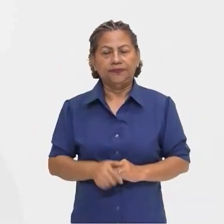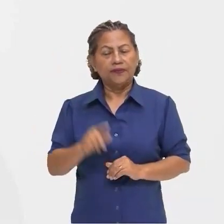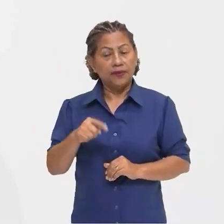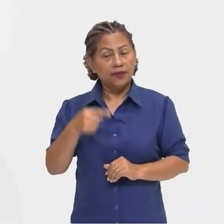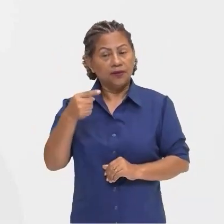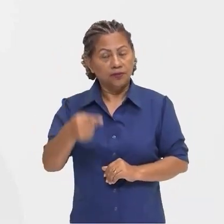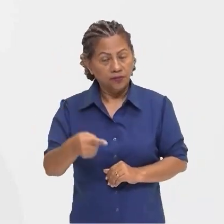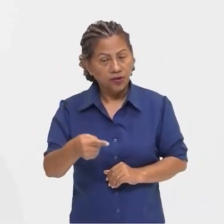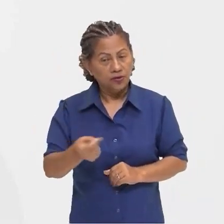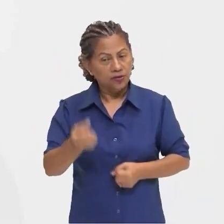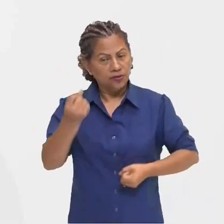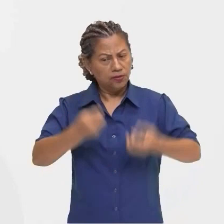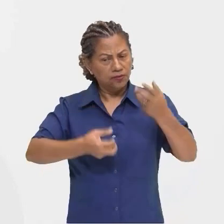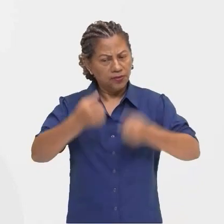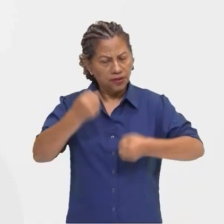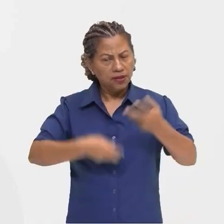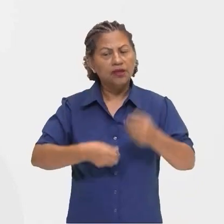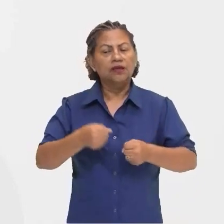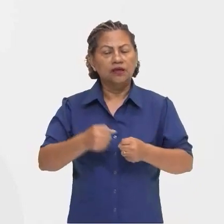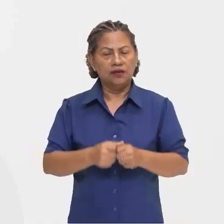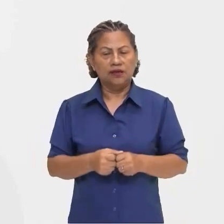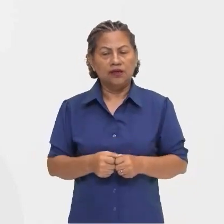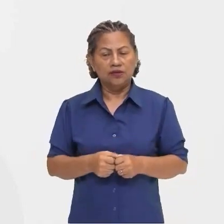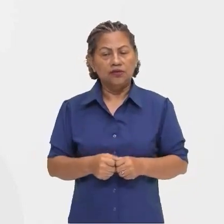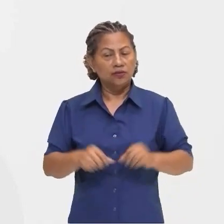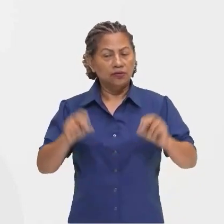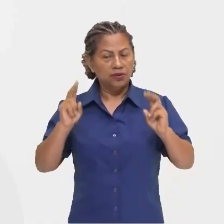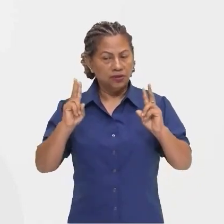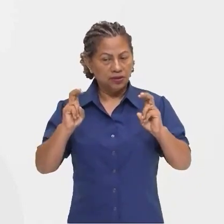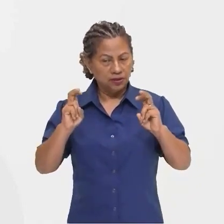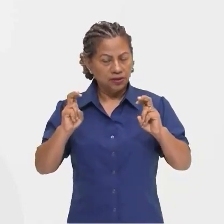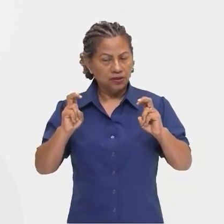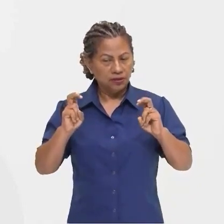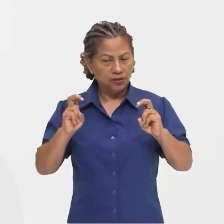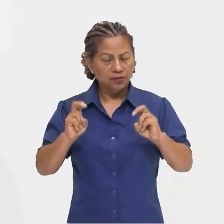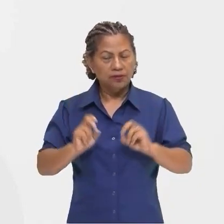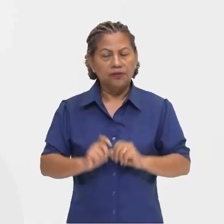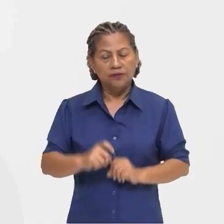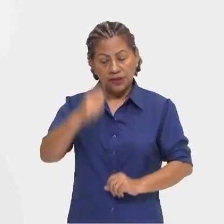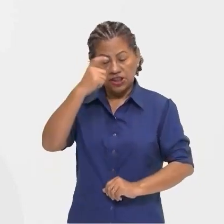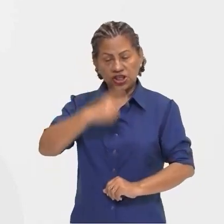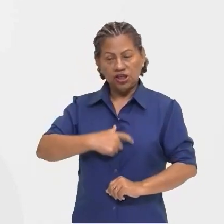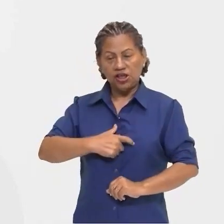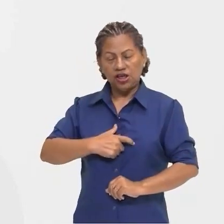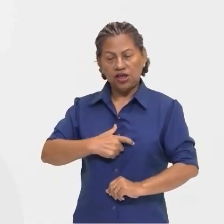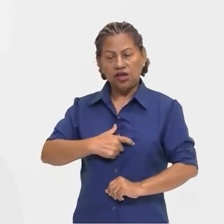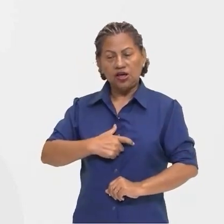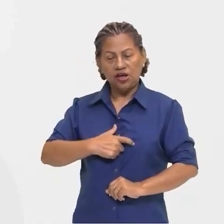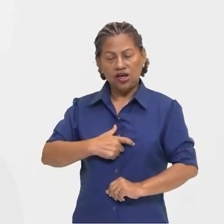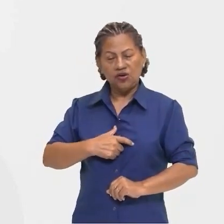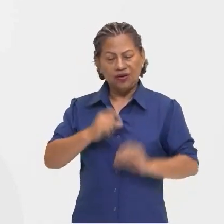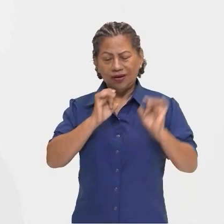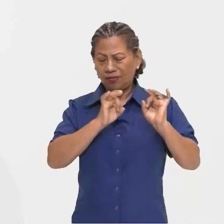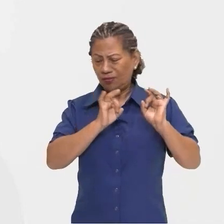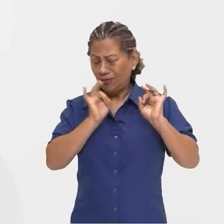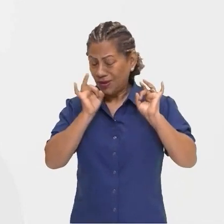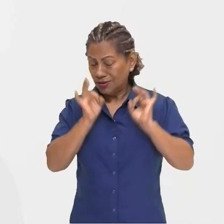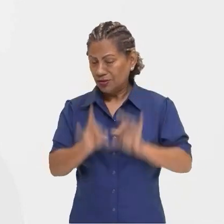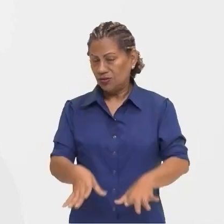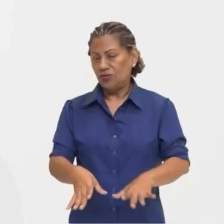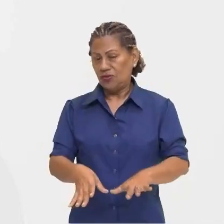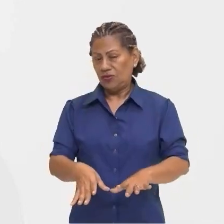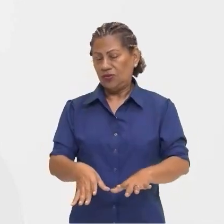ainda falando sobre isso, que para que eu abra mão dessas coisas, eu preciso